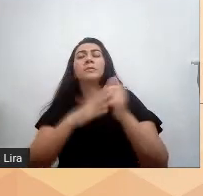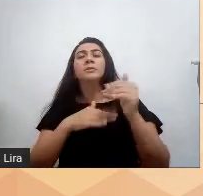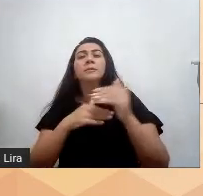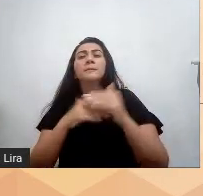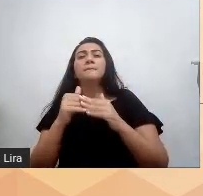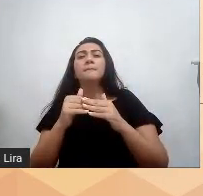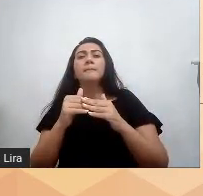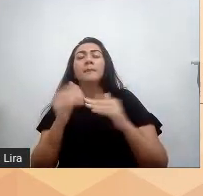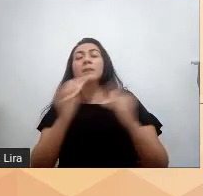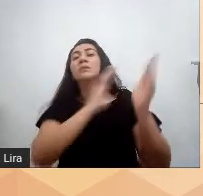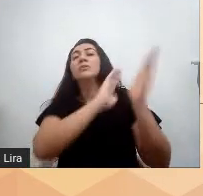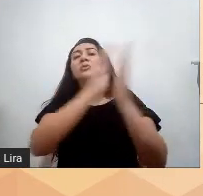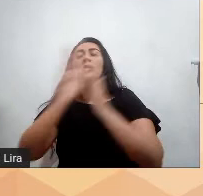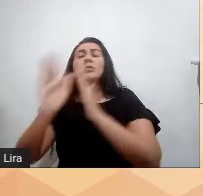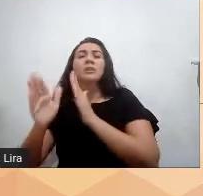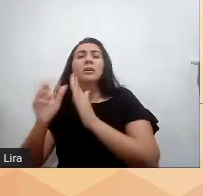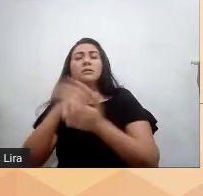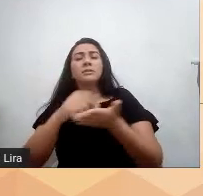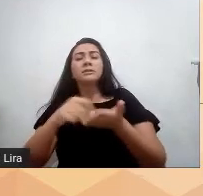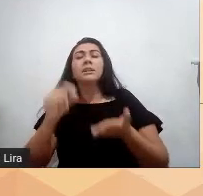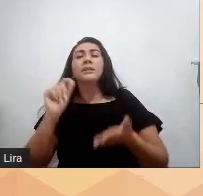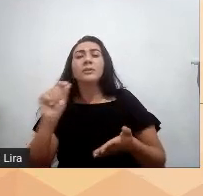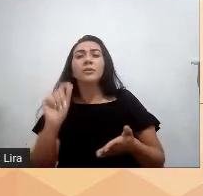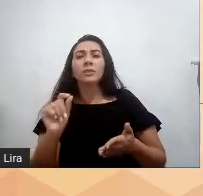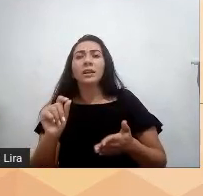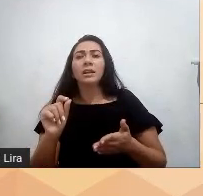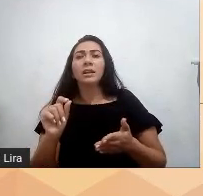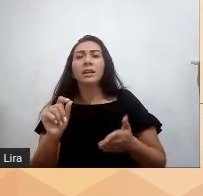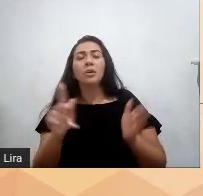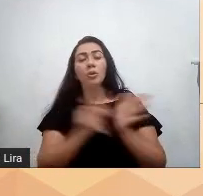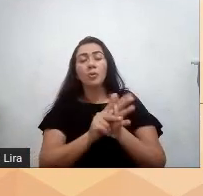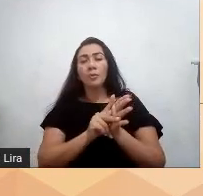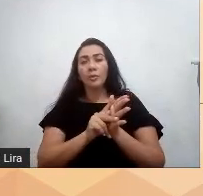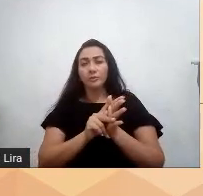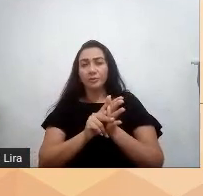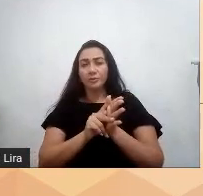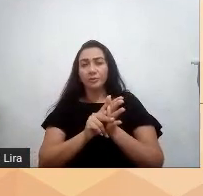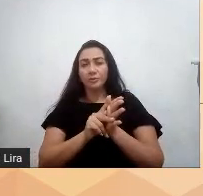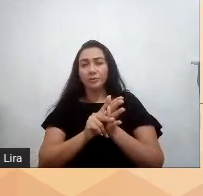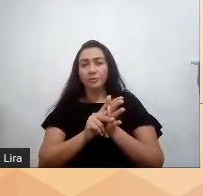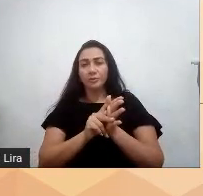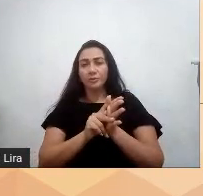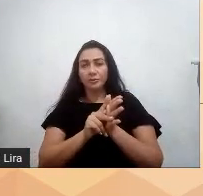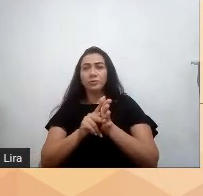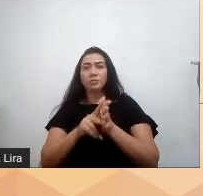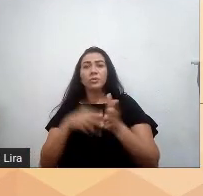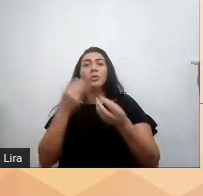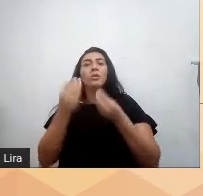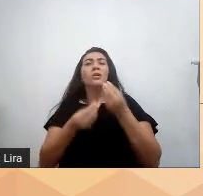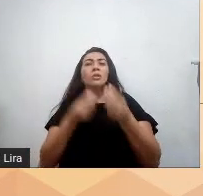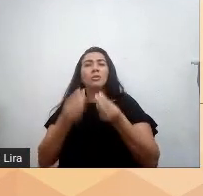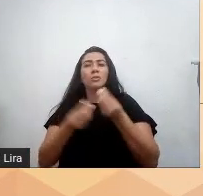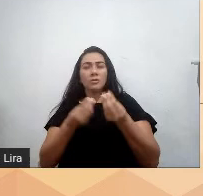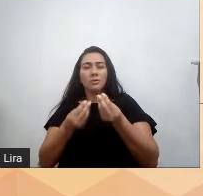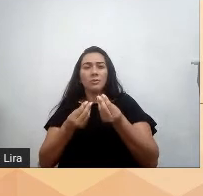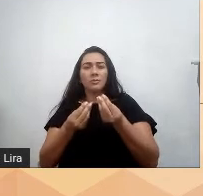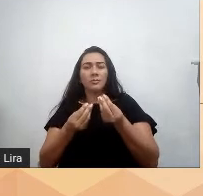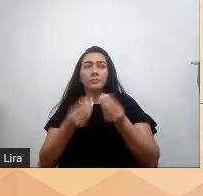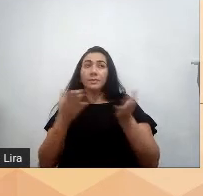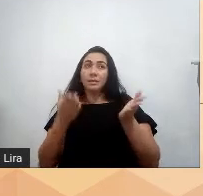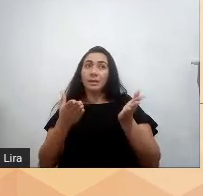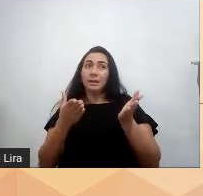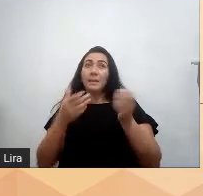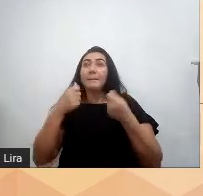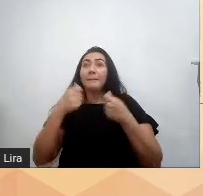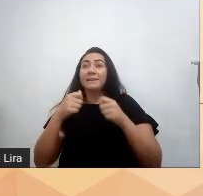questão, primeiro, de ter o perfil do bibliotecário, entender o contexto da gestão de projetos, onde eu menciono essa